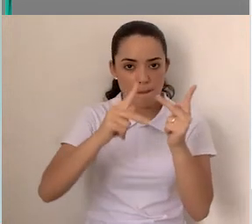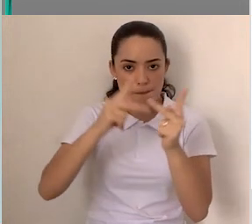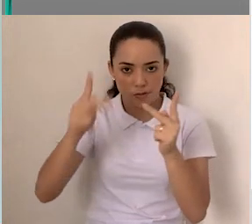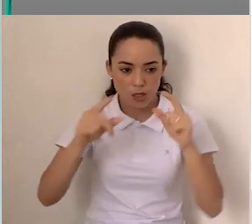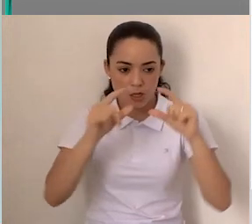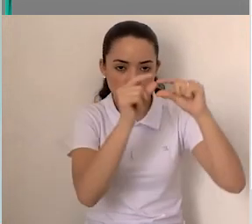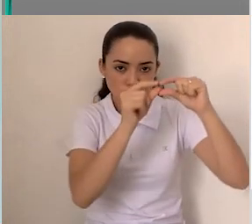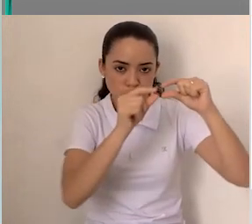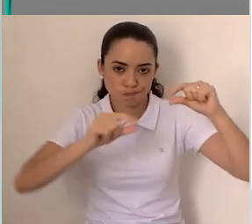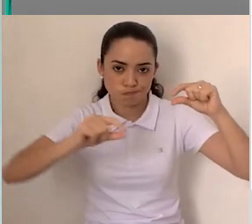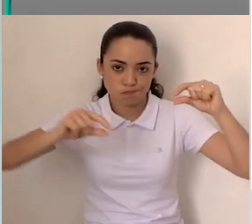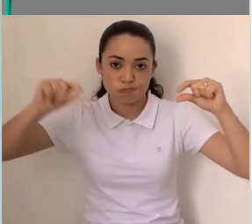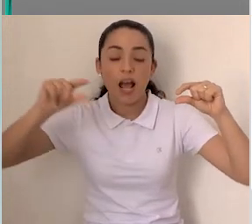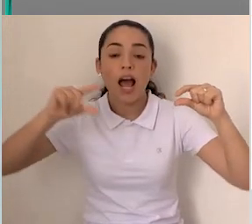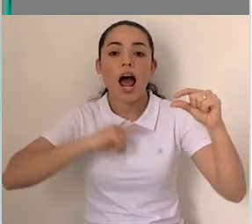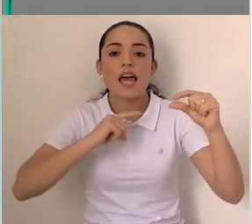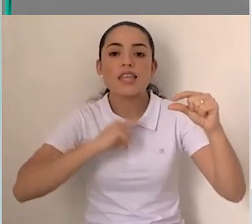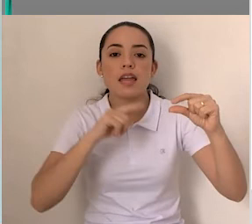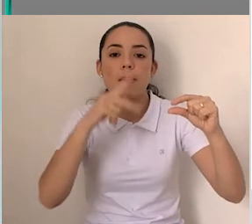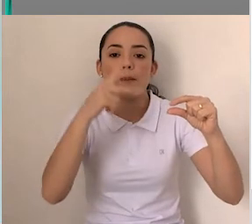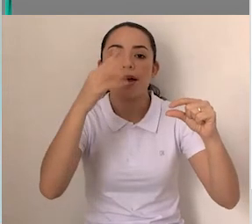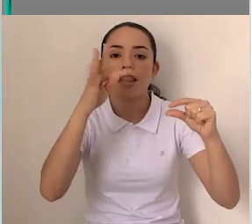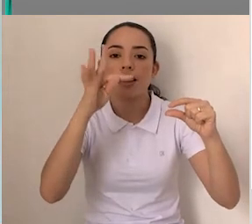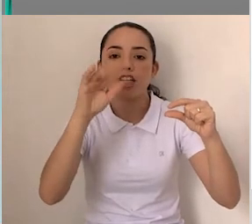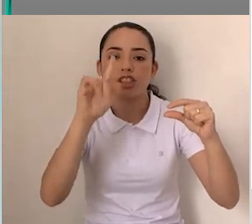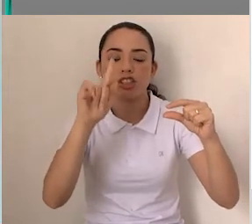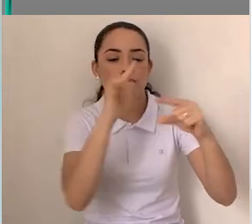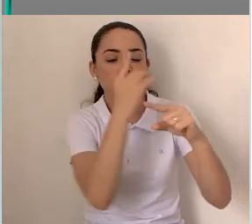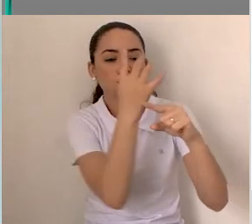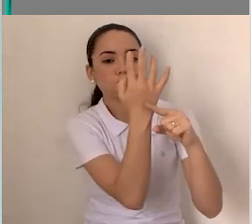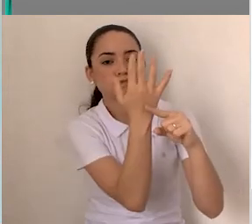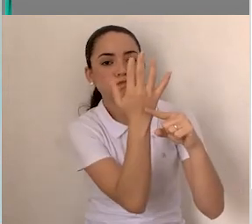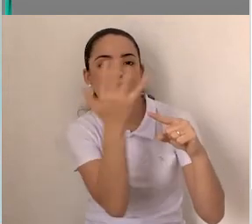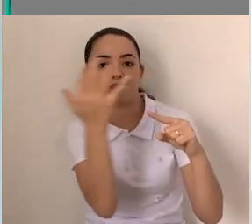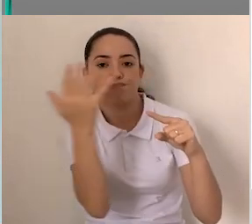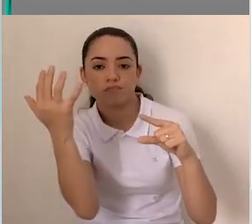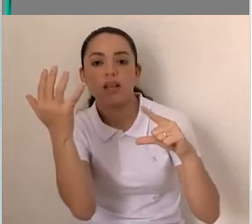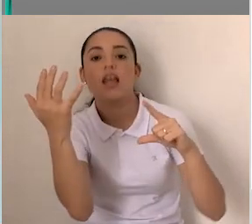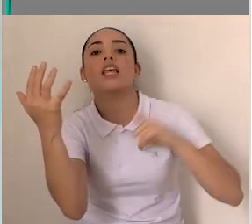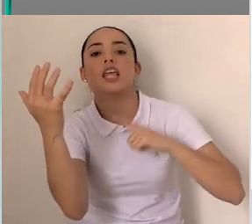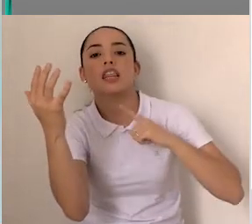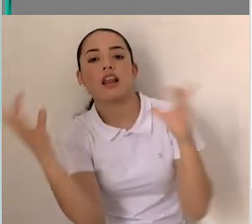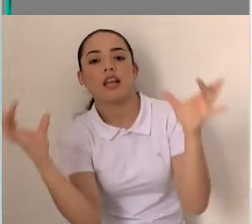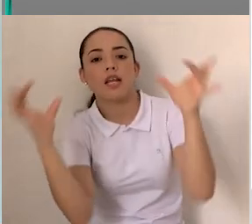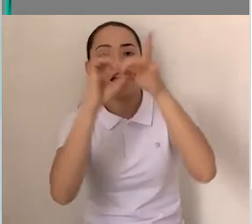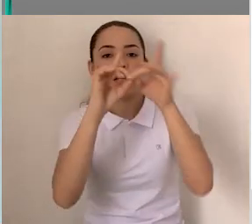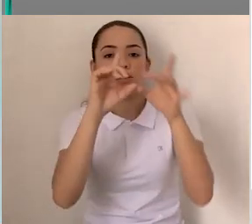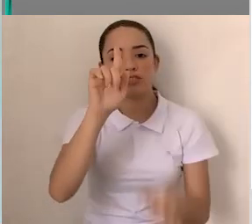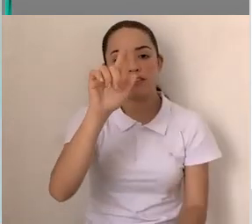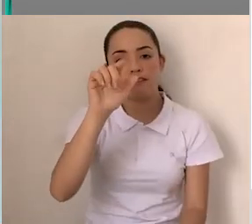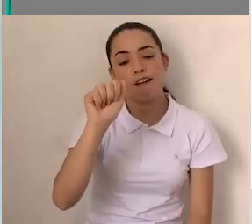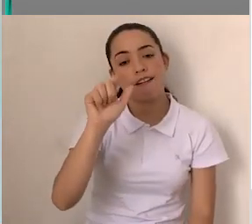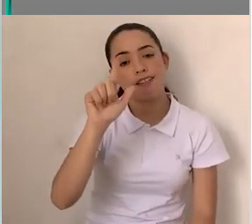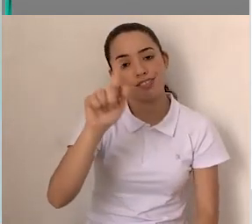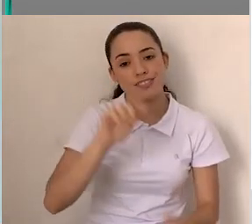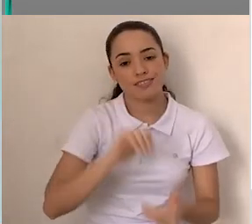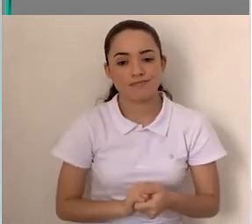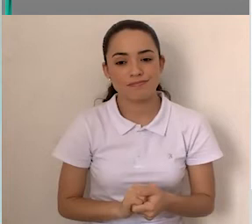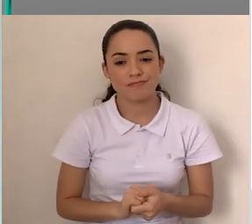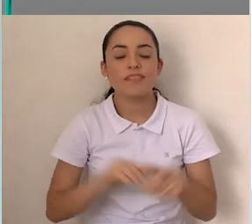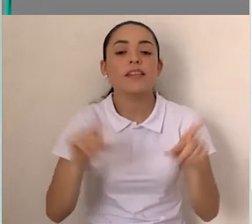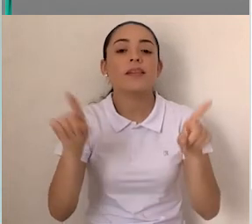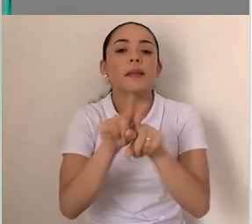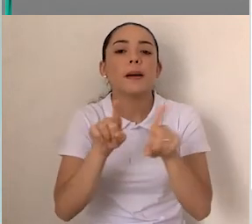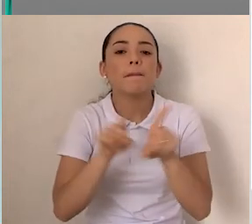escova a partir da proteína principal, a qual liga-se aos glicosaminoglicanos. Os proteoglicanos são compostos por proteínas